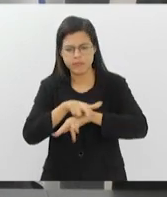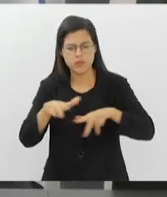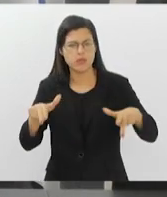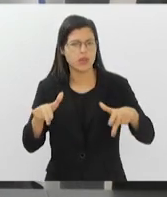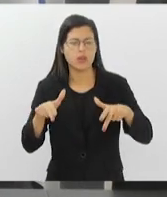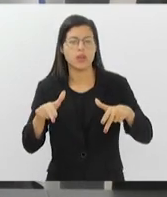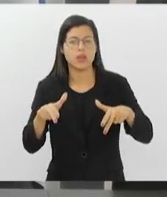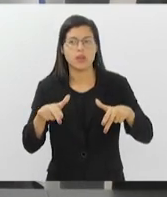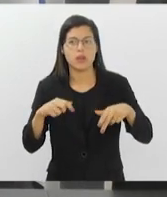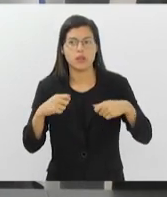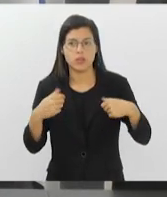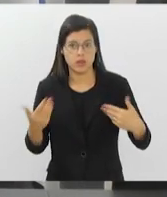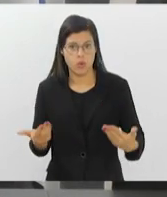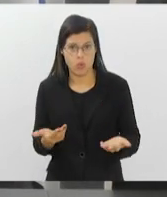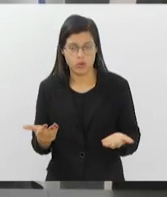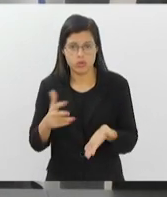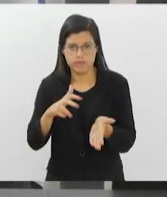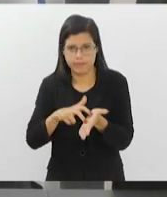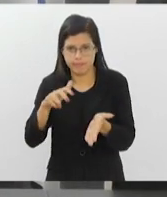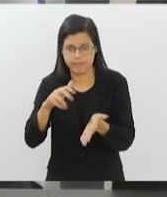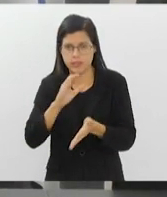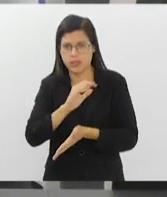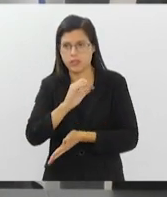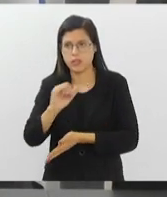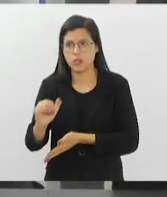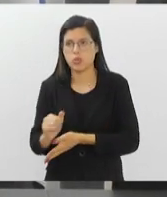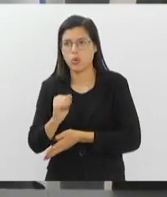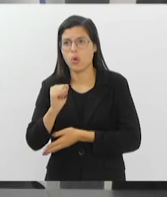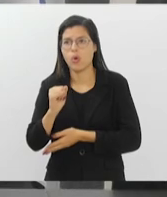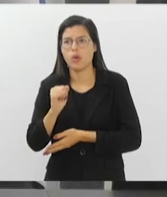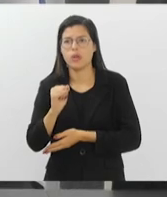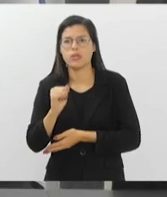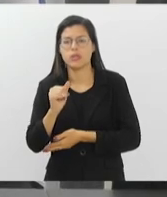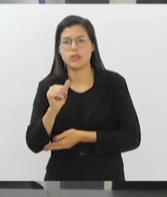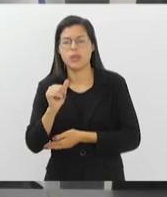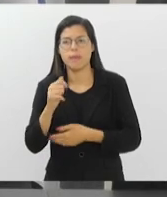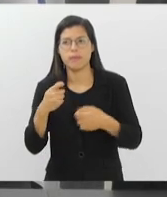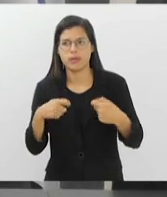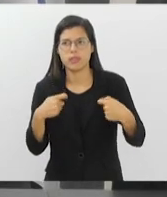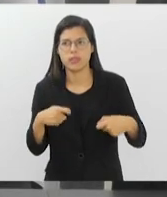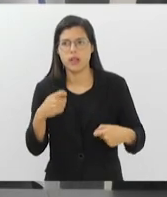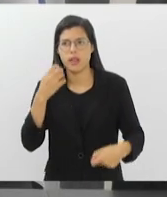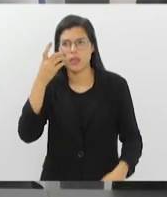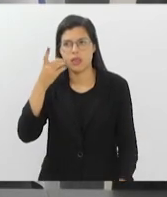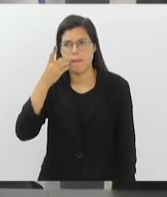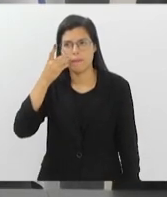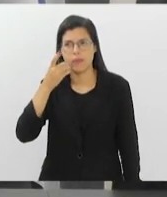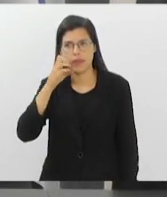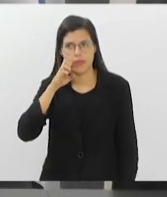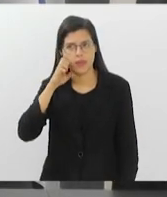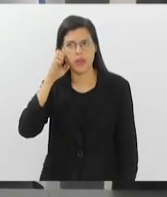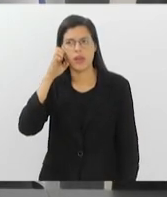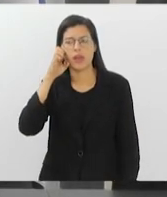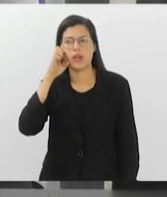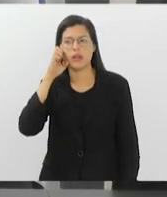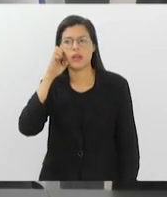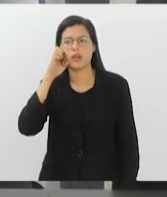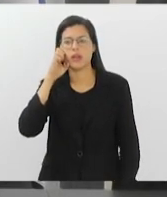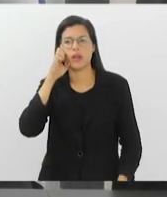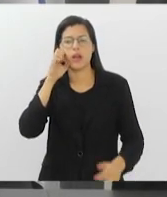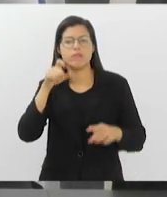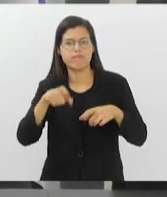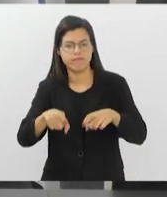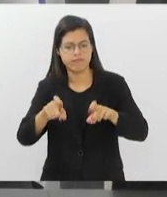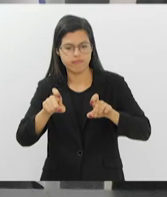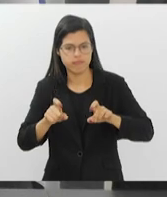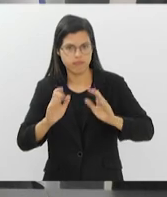configuração, nessa manhã da CCJ, é muito precisa nesse aspecto. Deputada Élica, com toda a expressão do seu mandato,